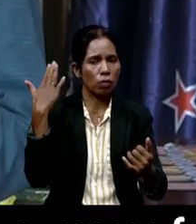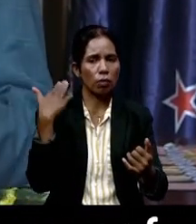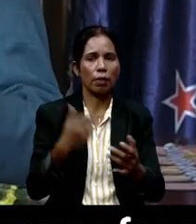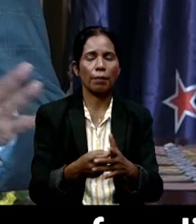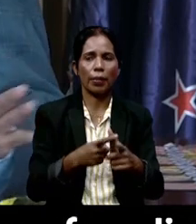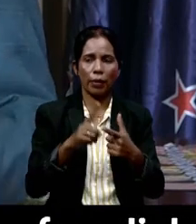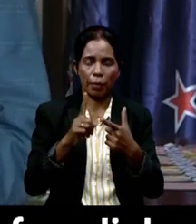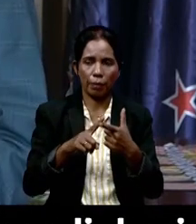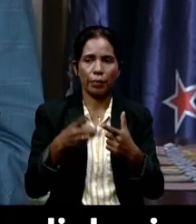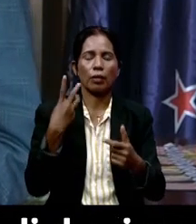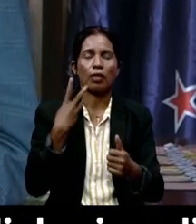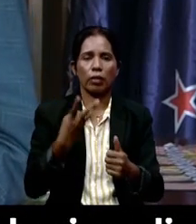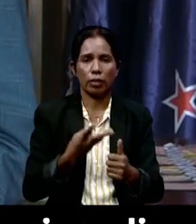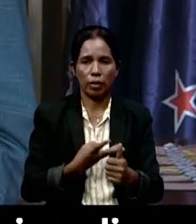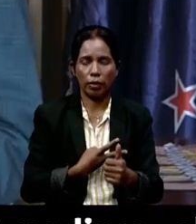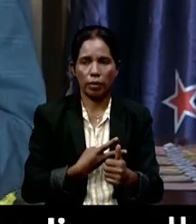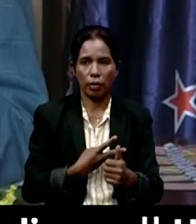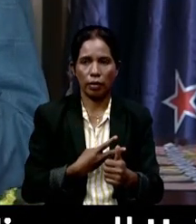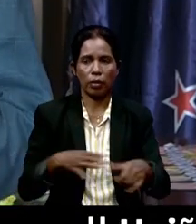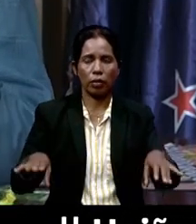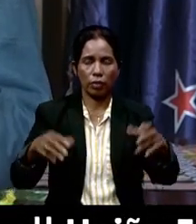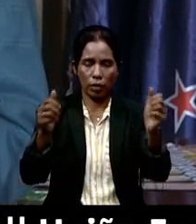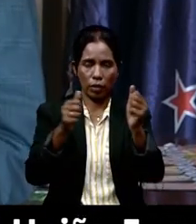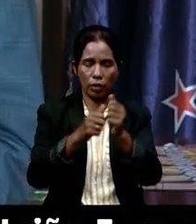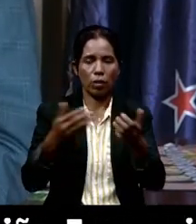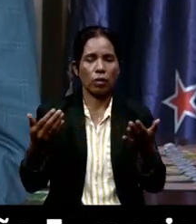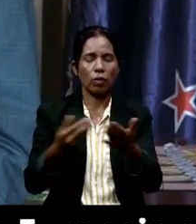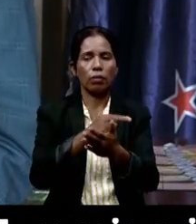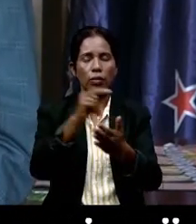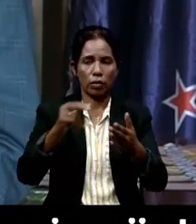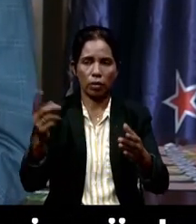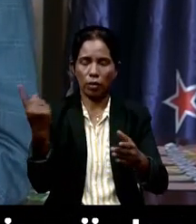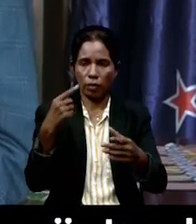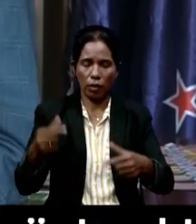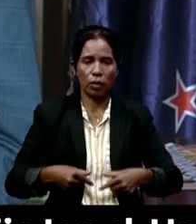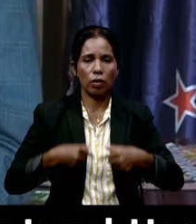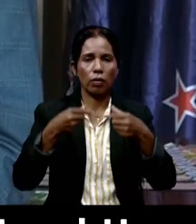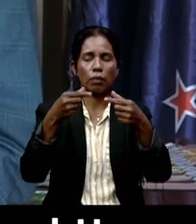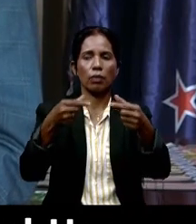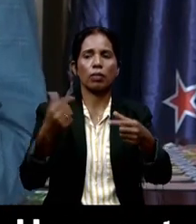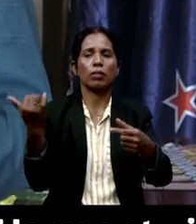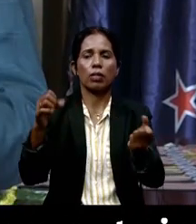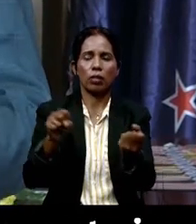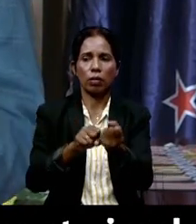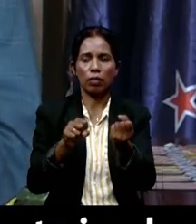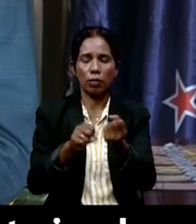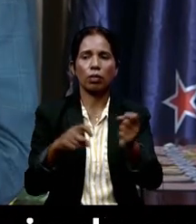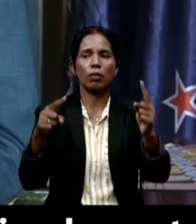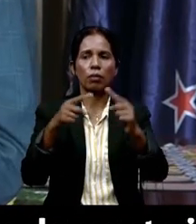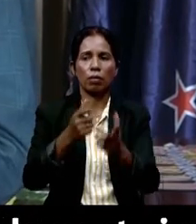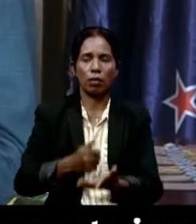depois durante ta nia luta Nova Zelândia sempre mas fo ser nia contribuição ho